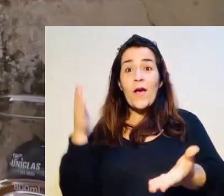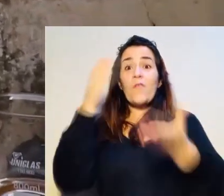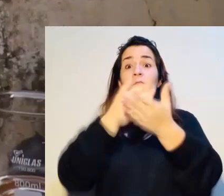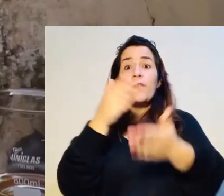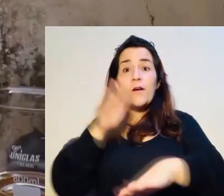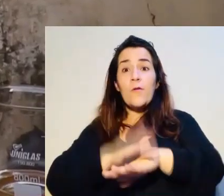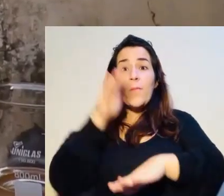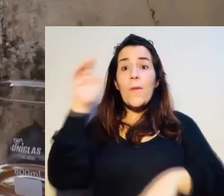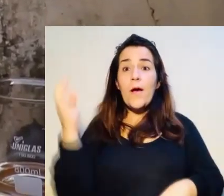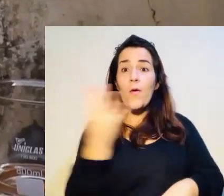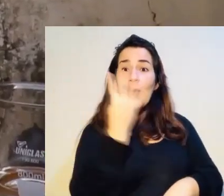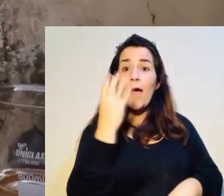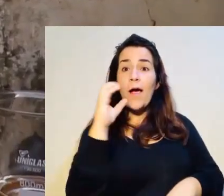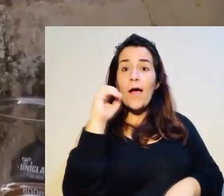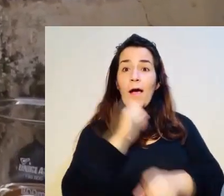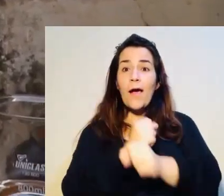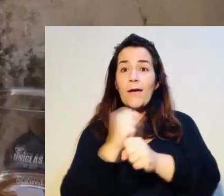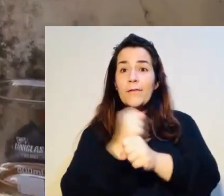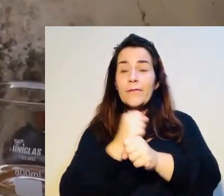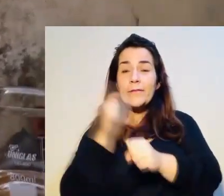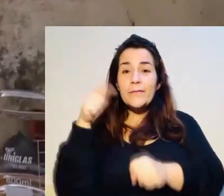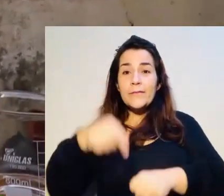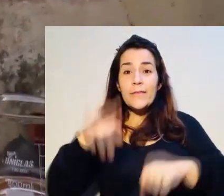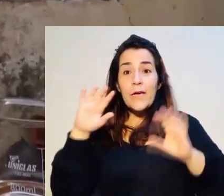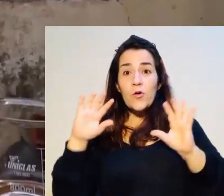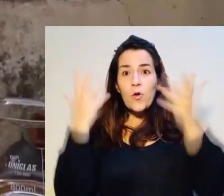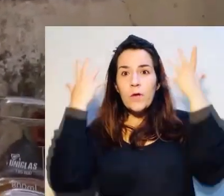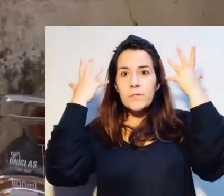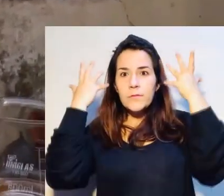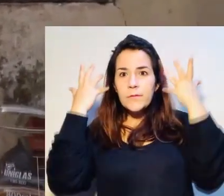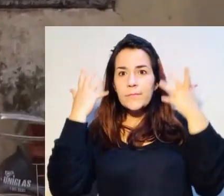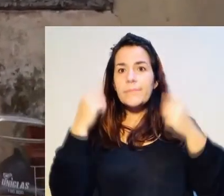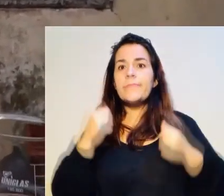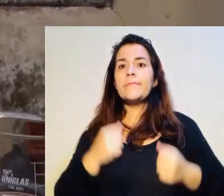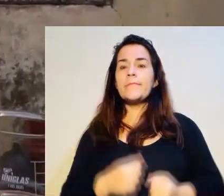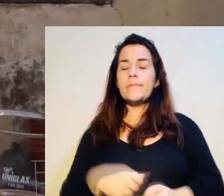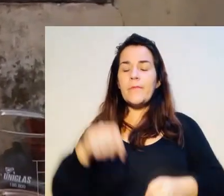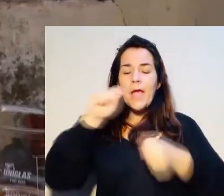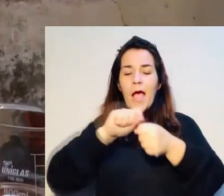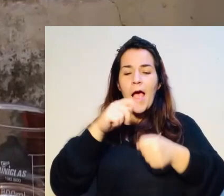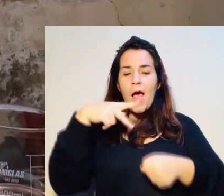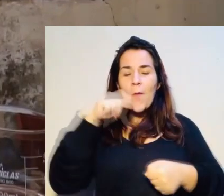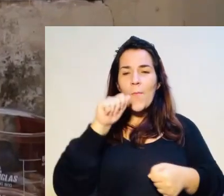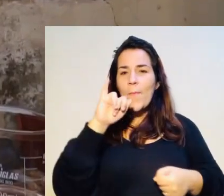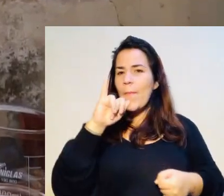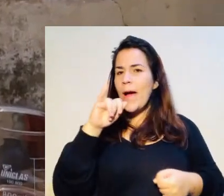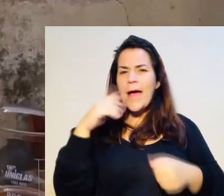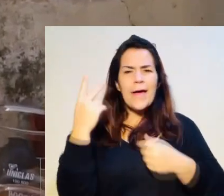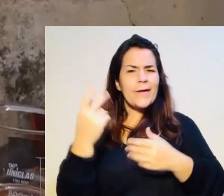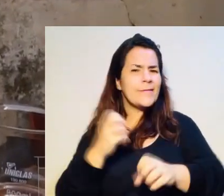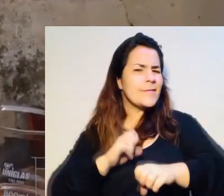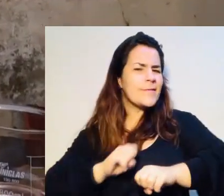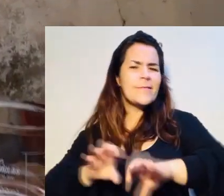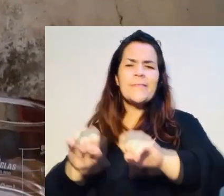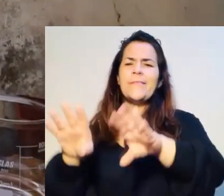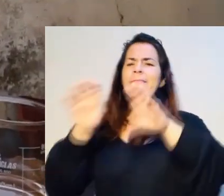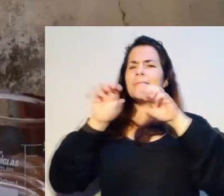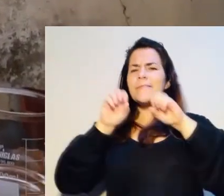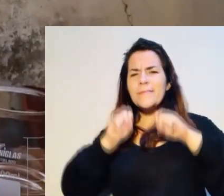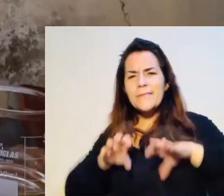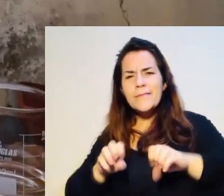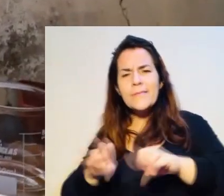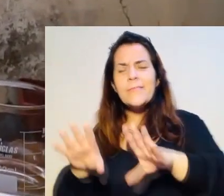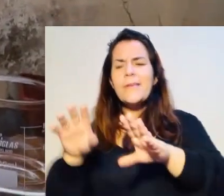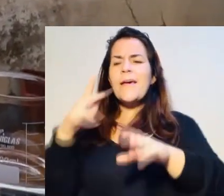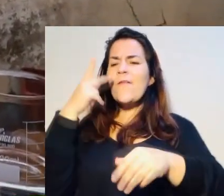E foram mais de 40 anos para que isso acontecesse. E Pai Eduardo ensina tanto,